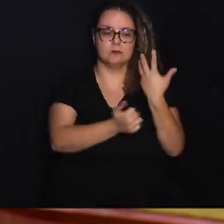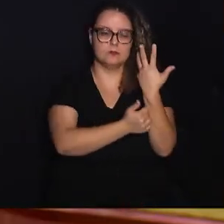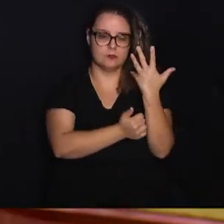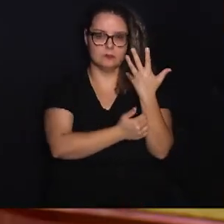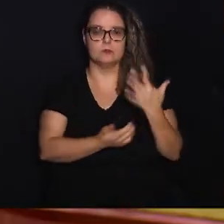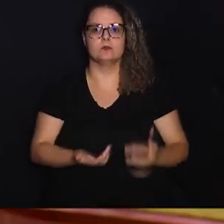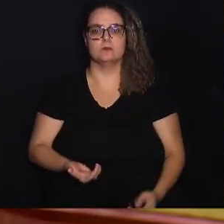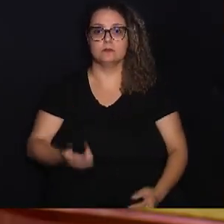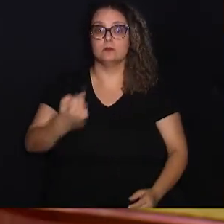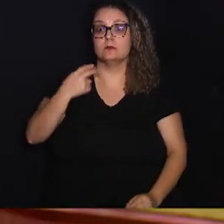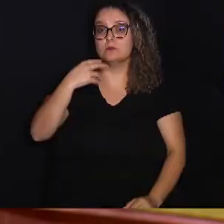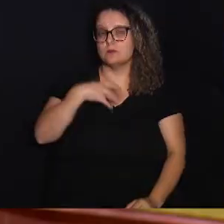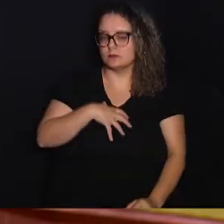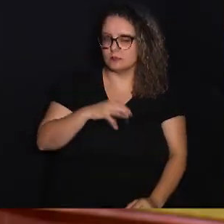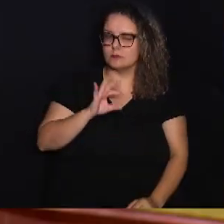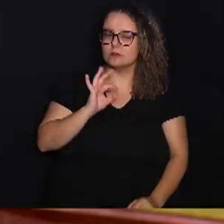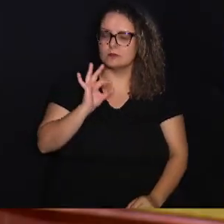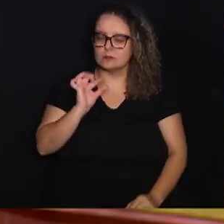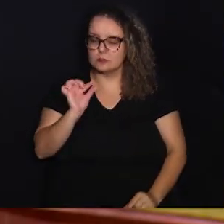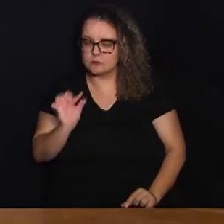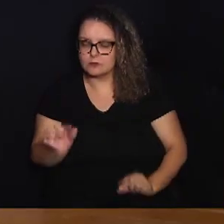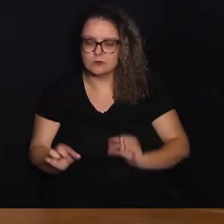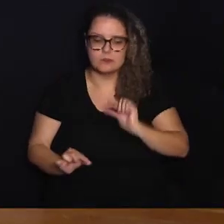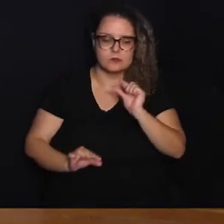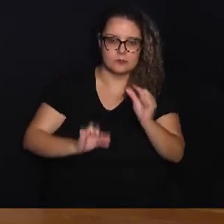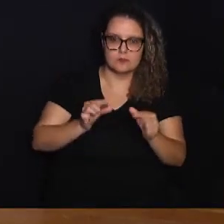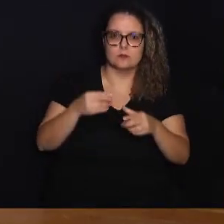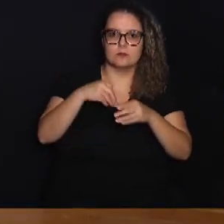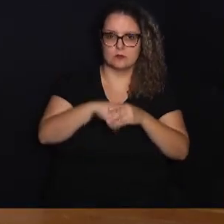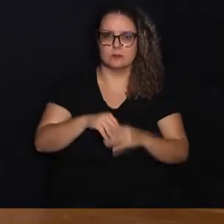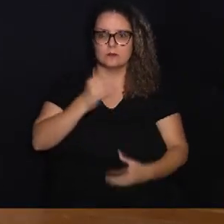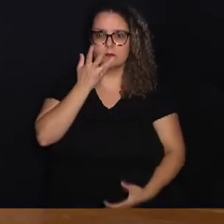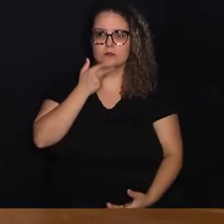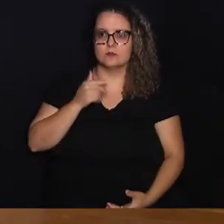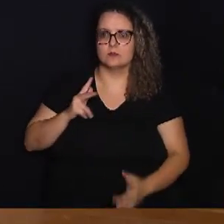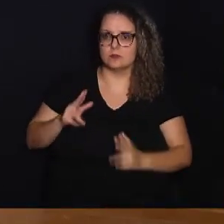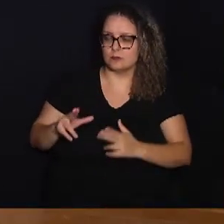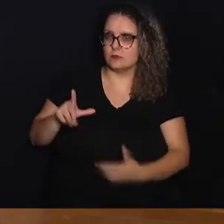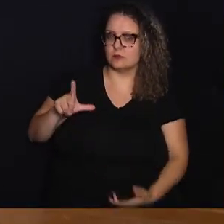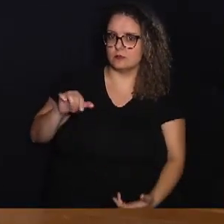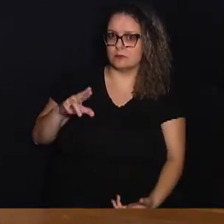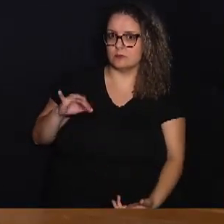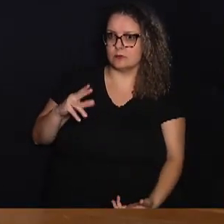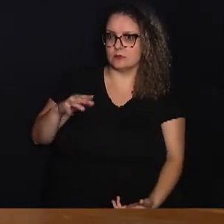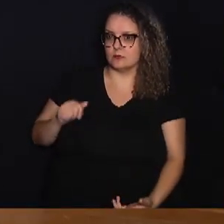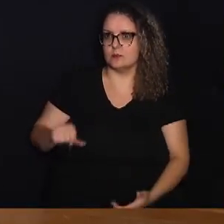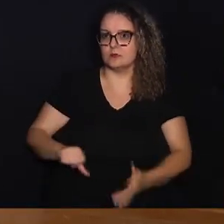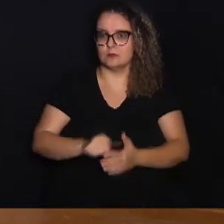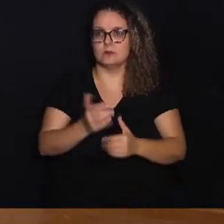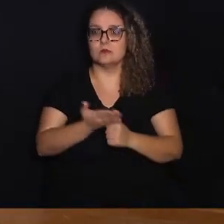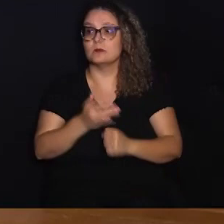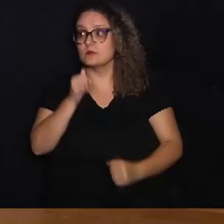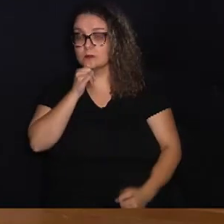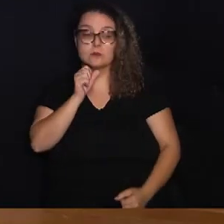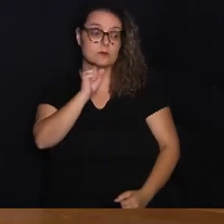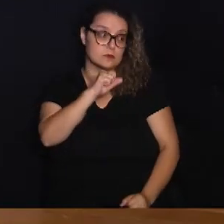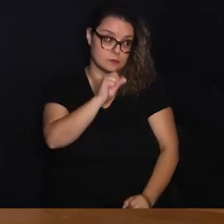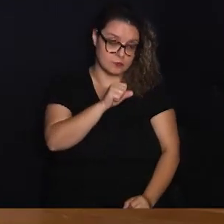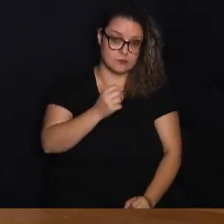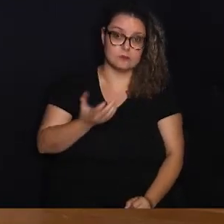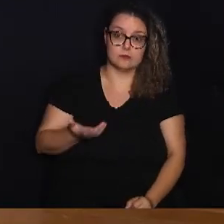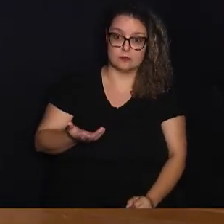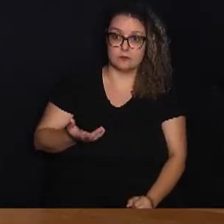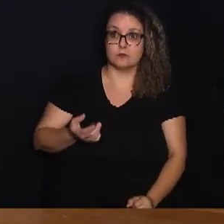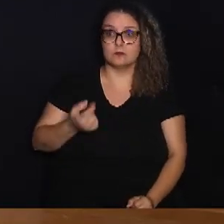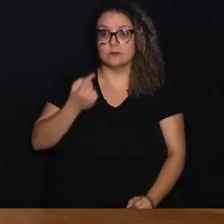forma sutil, isso está sendo incutido na criança também. Como a Luciana disse no primeiro bloco, pelo exemplo, né? Sim. E a gente vê